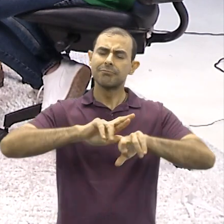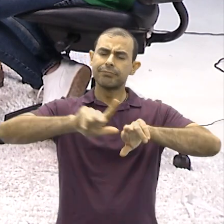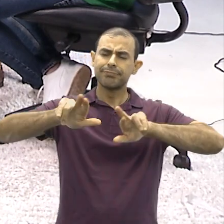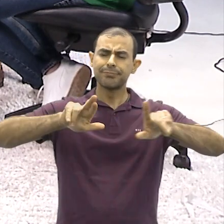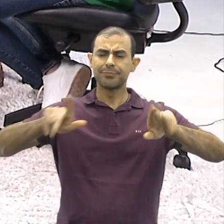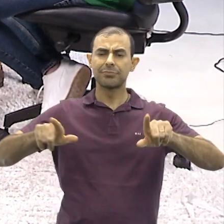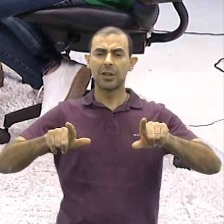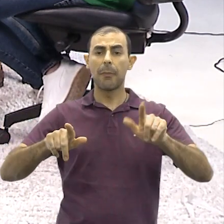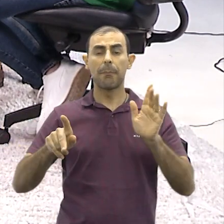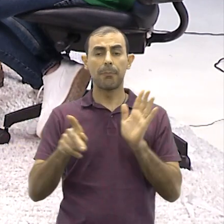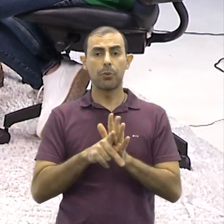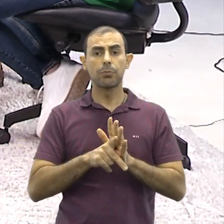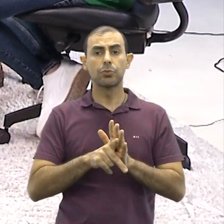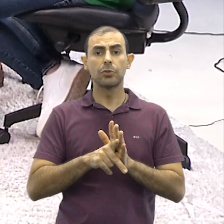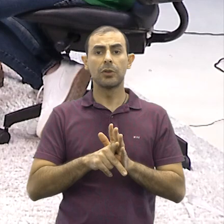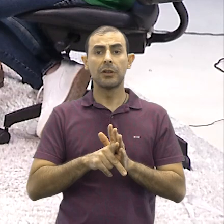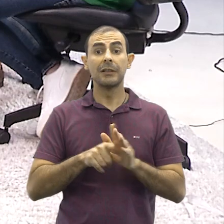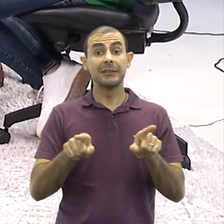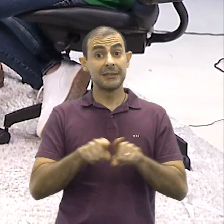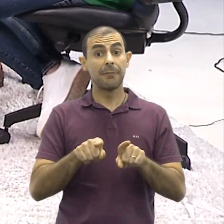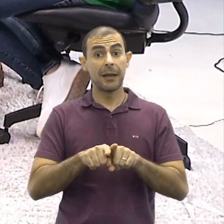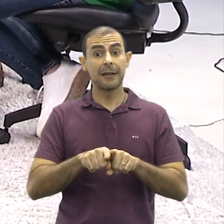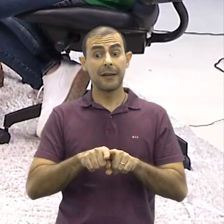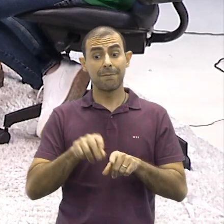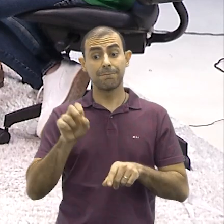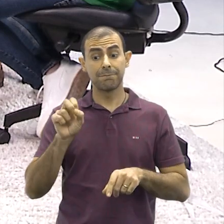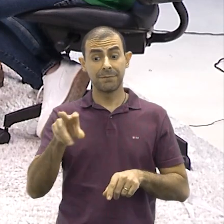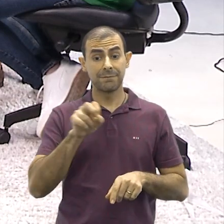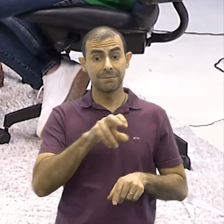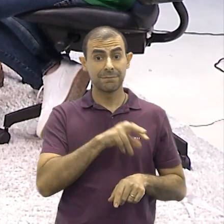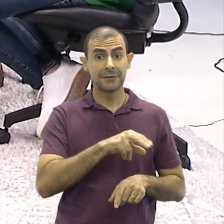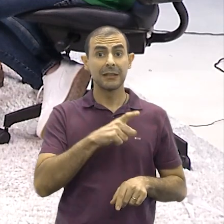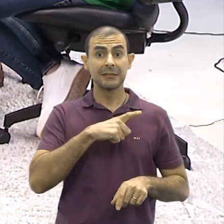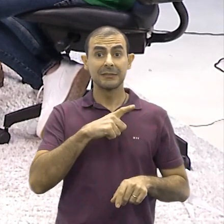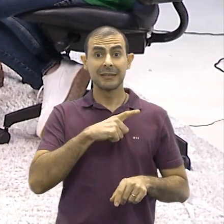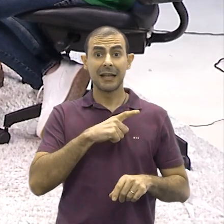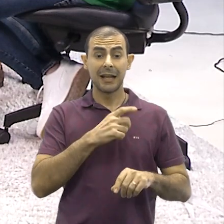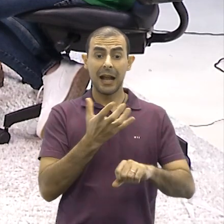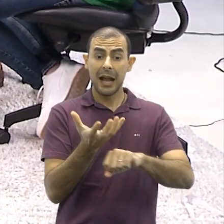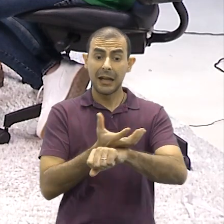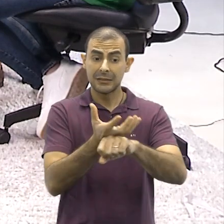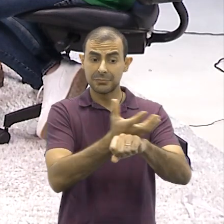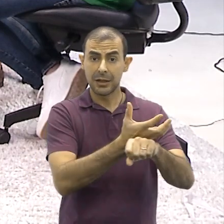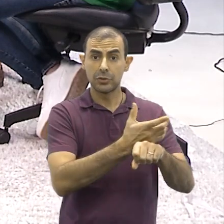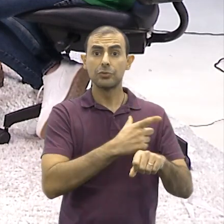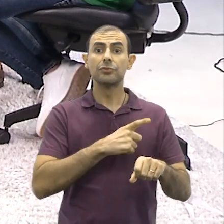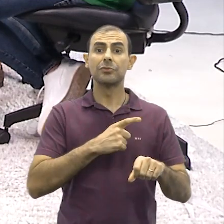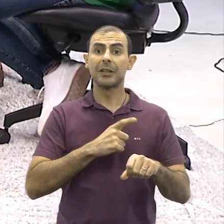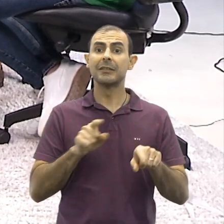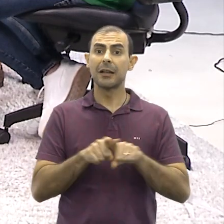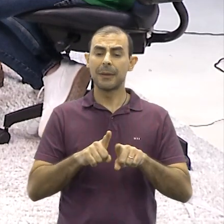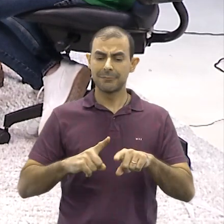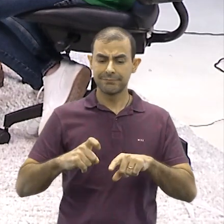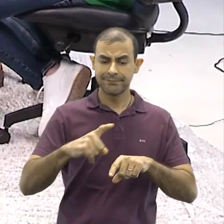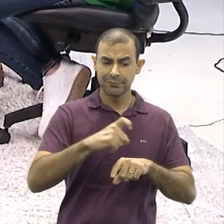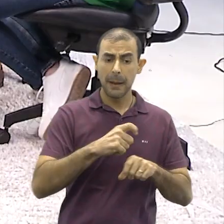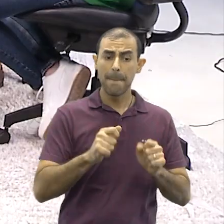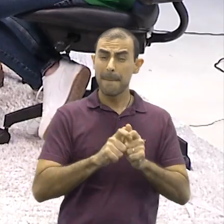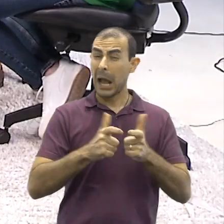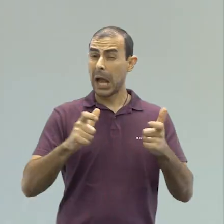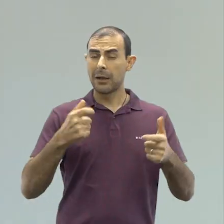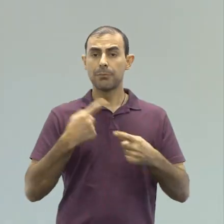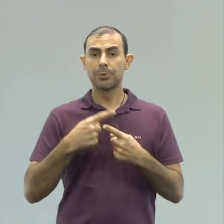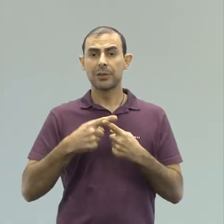dengue, chikungunya e também as doenças agrícolas causadas por insetos, por largatas, por exemplo. Tudo por causa do aquecimento. Então,